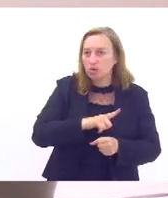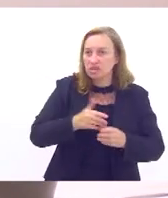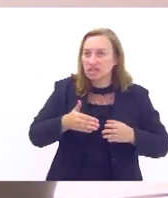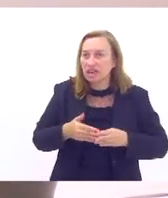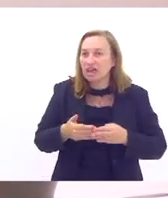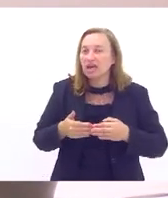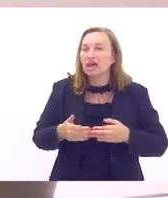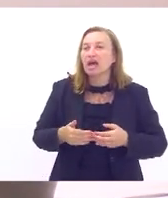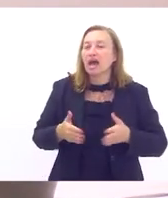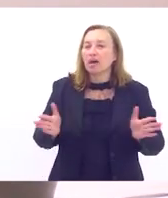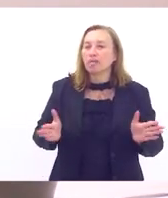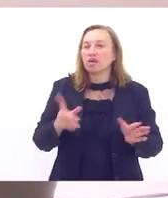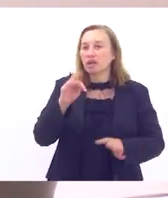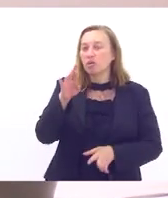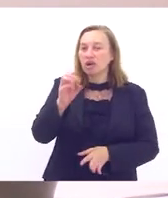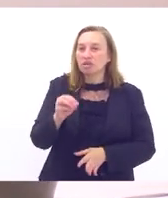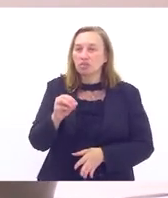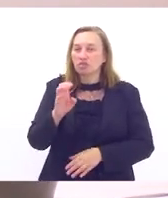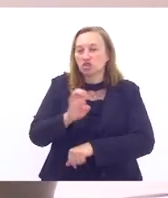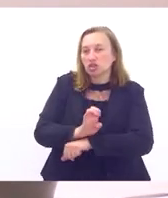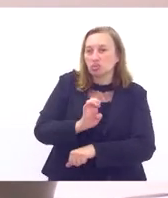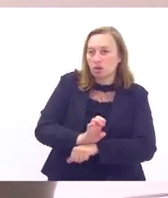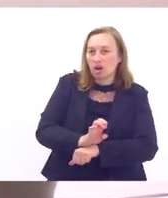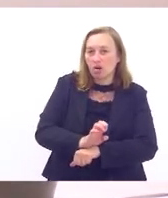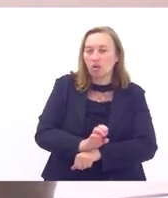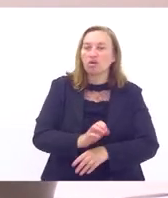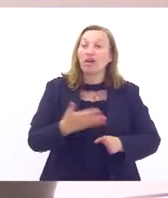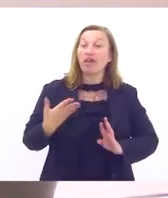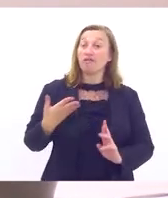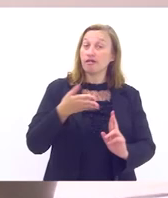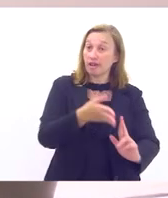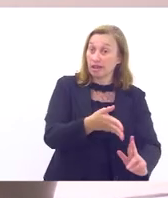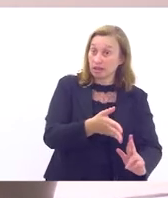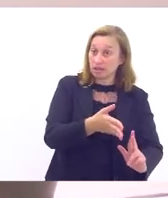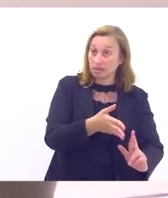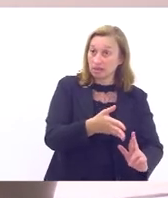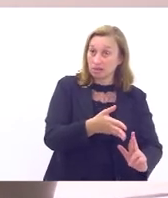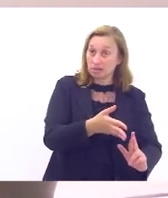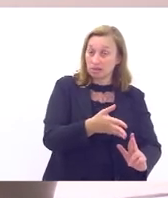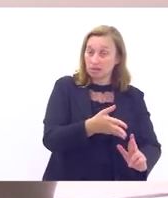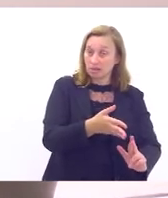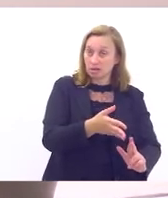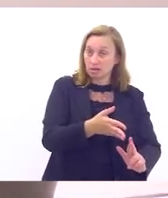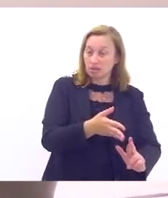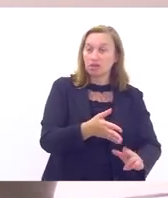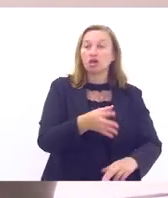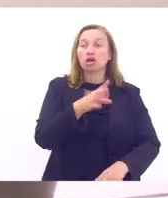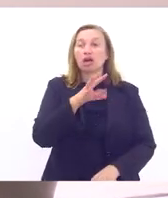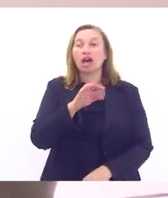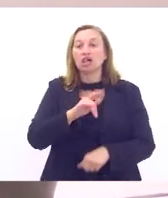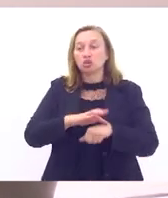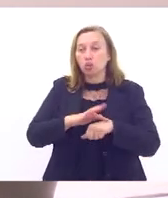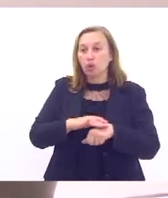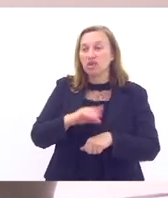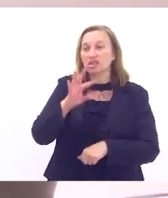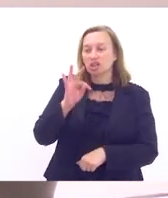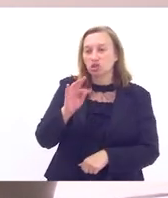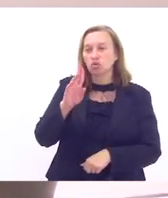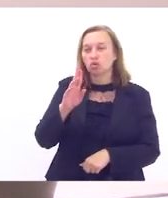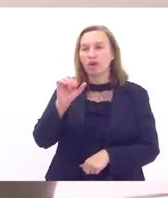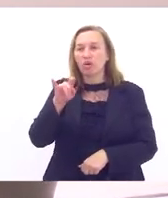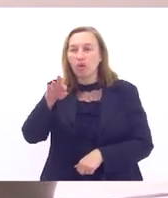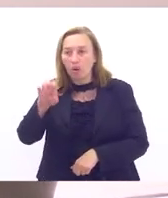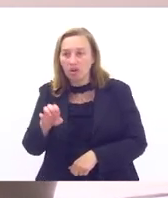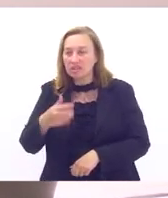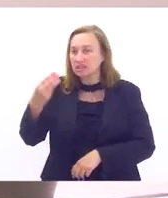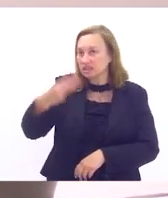laboratório de um hospital estadual, referência para entendimento em tuberculose. 3. As razões pelas quais